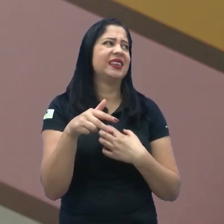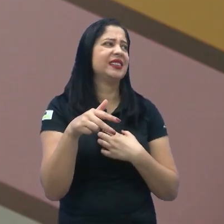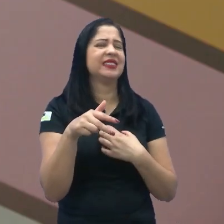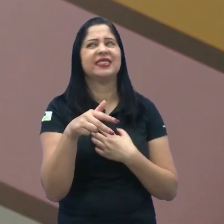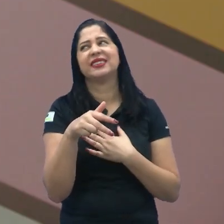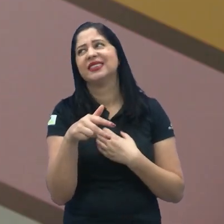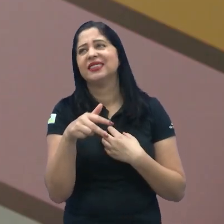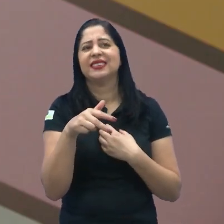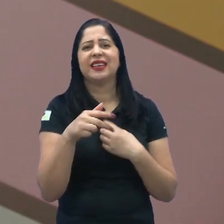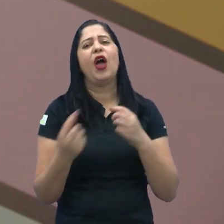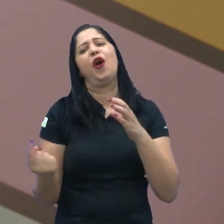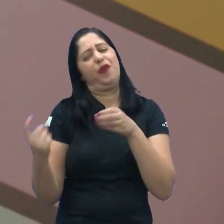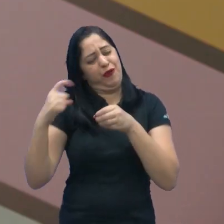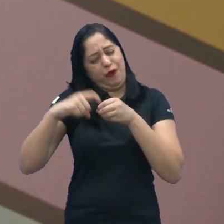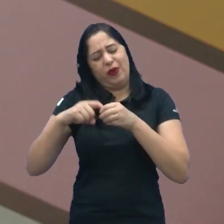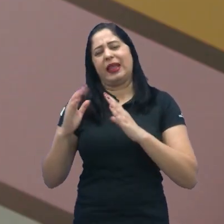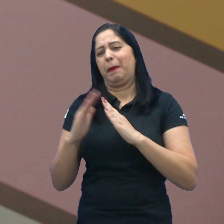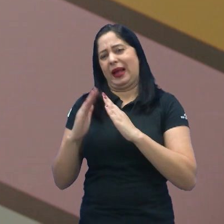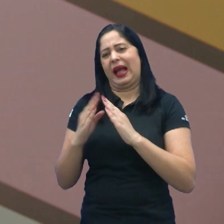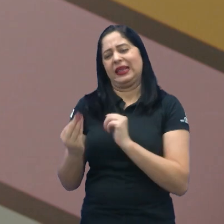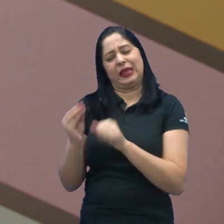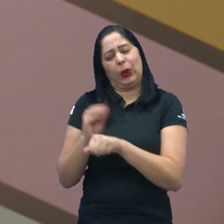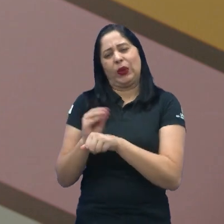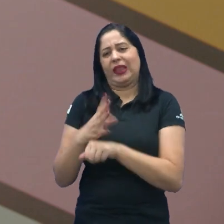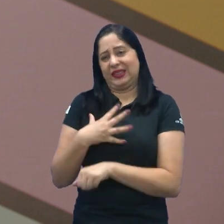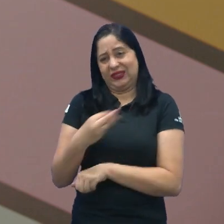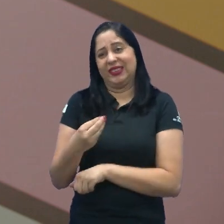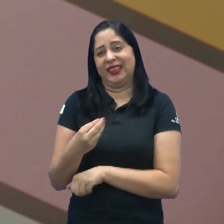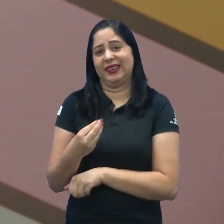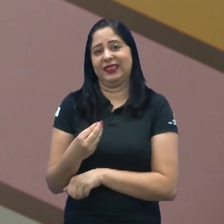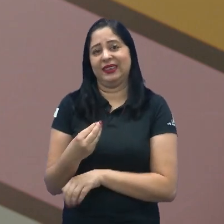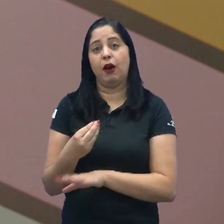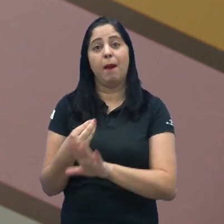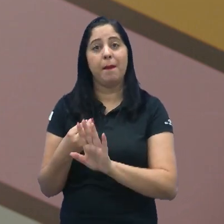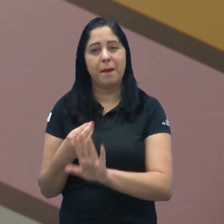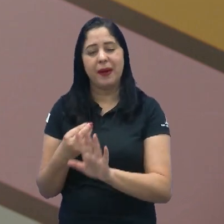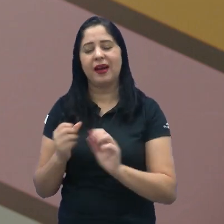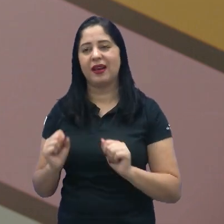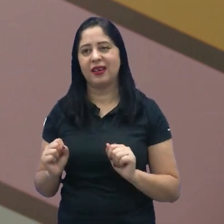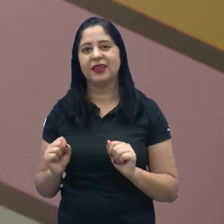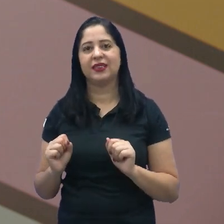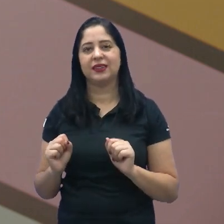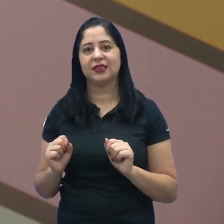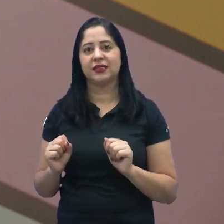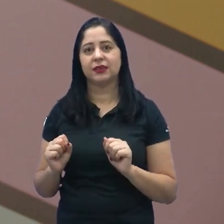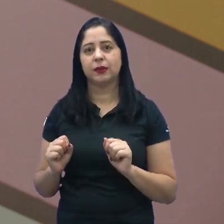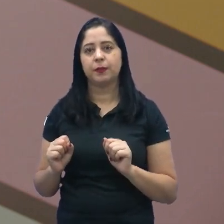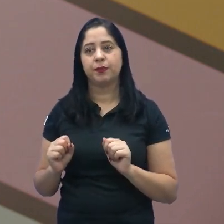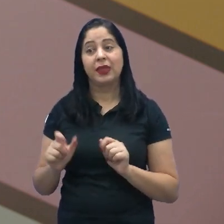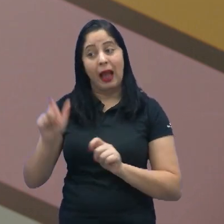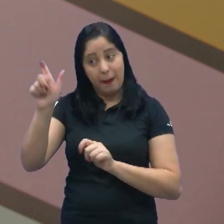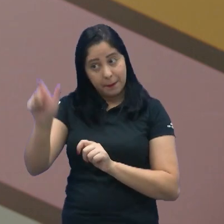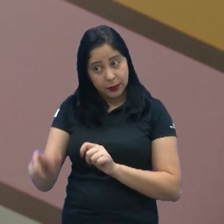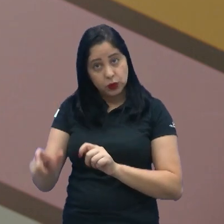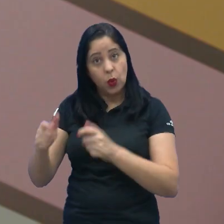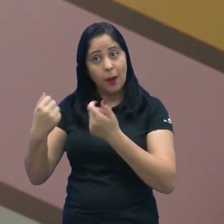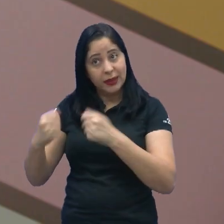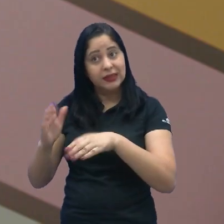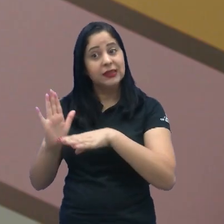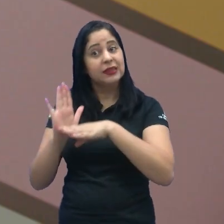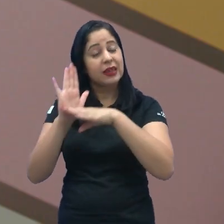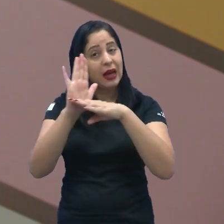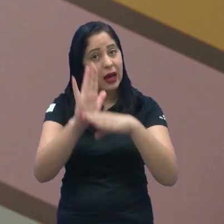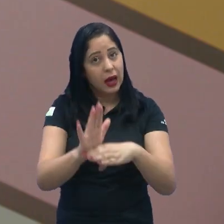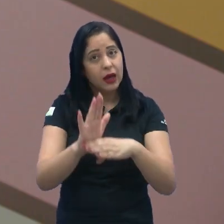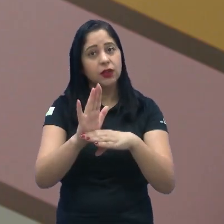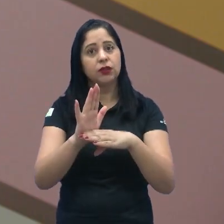está em casa, né? Com quem ficou com o bebê. Sim. Então, assim, que essa pessoa de fato auxilie, né? Que ela tente entender